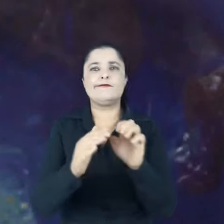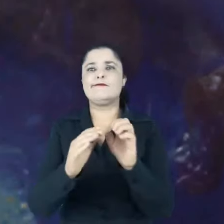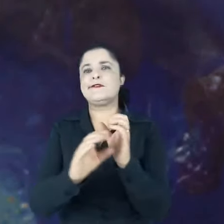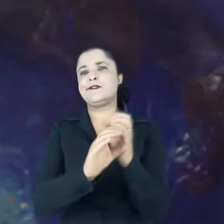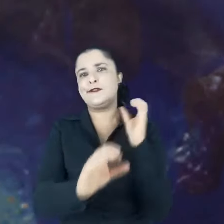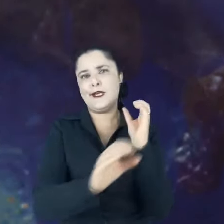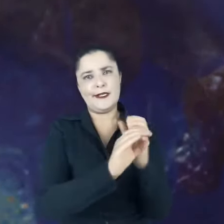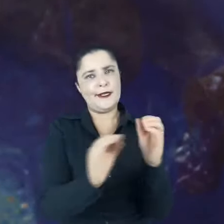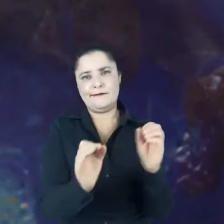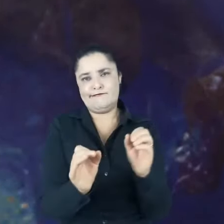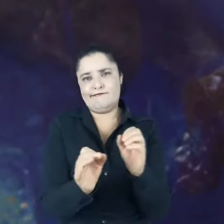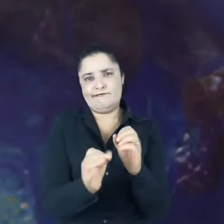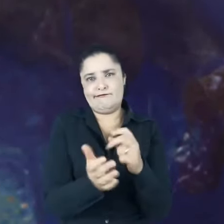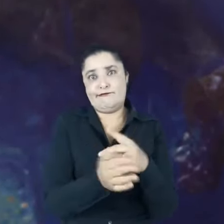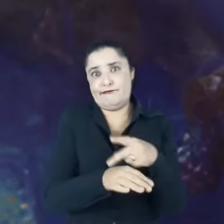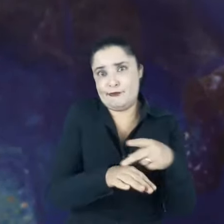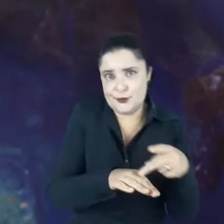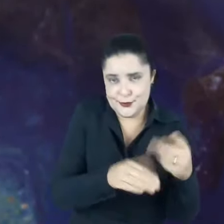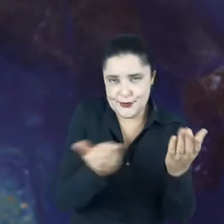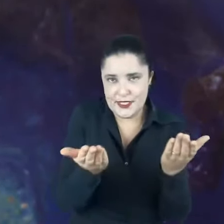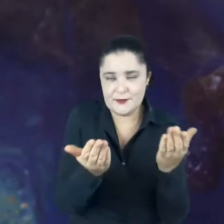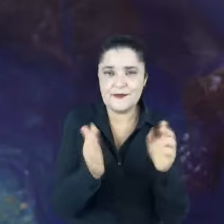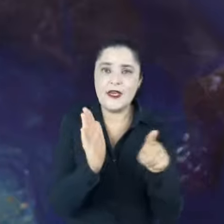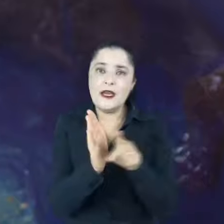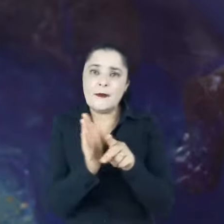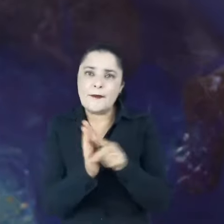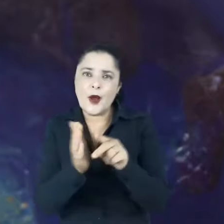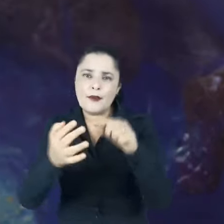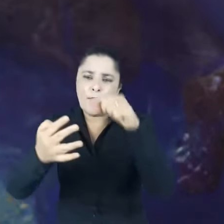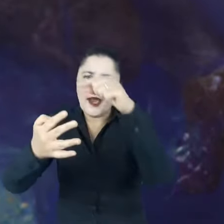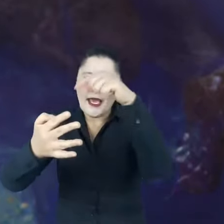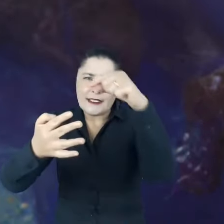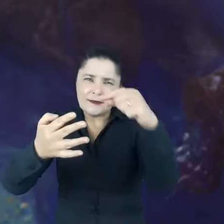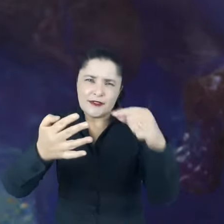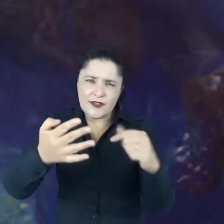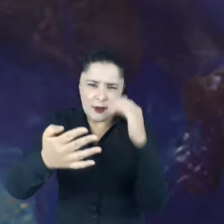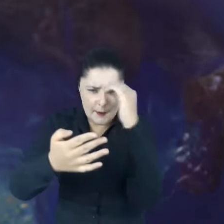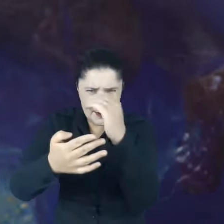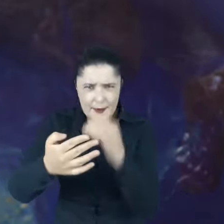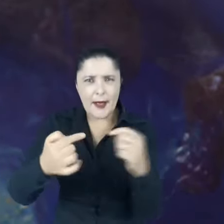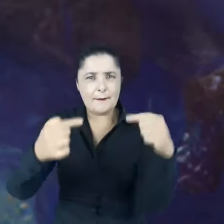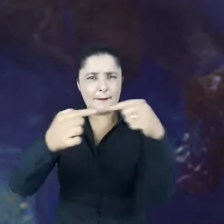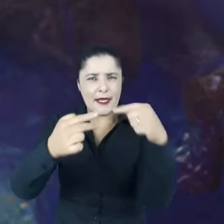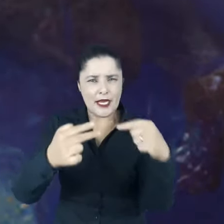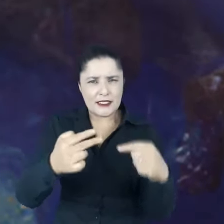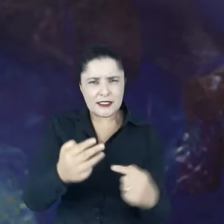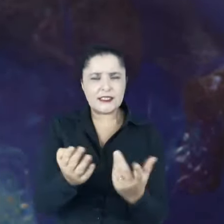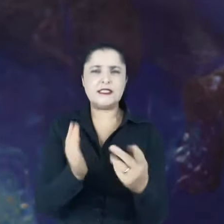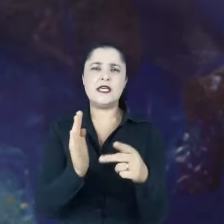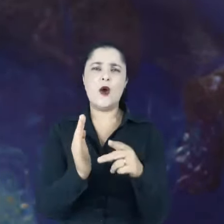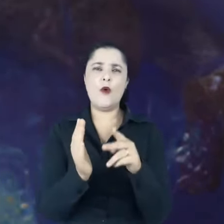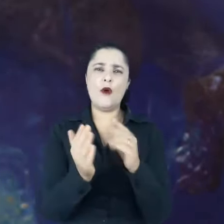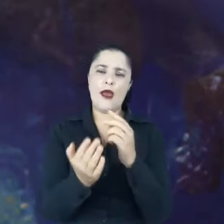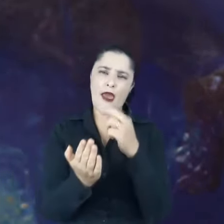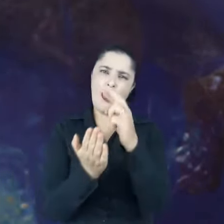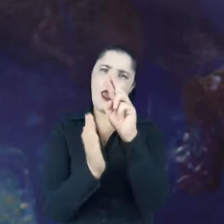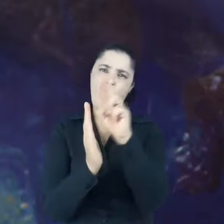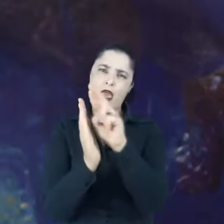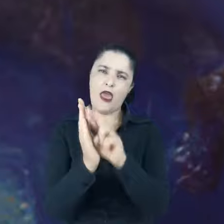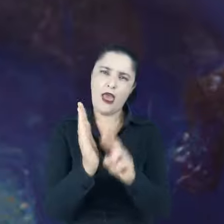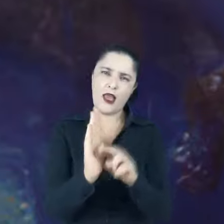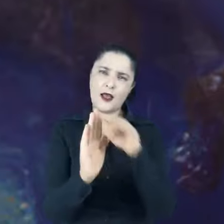de especificações corretas para cada aplicação e cada operação individual, porque também é uma